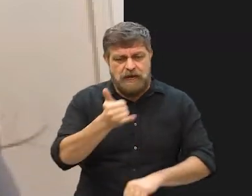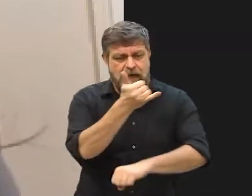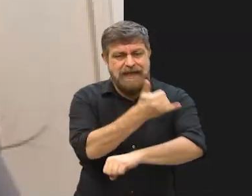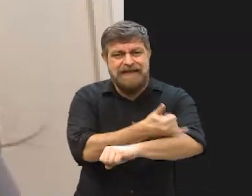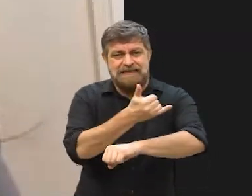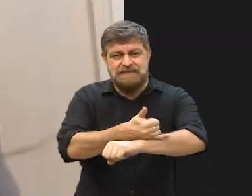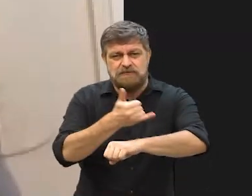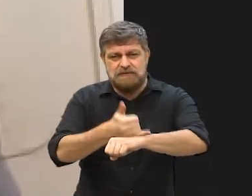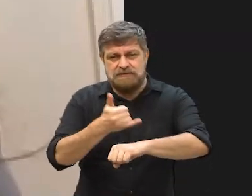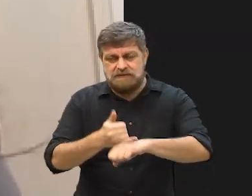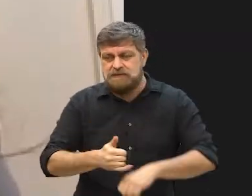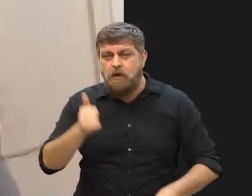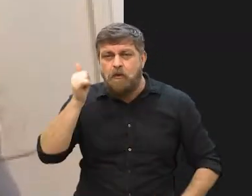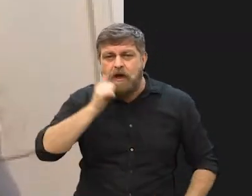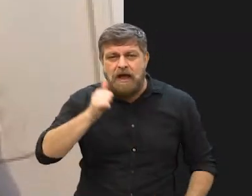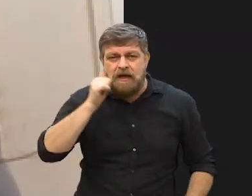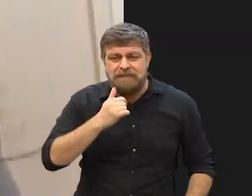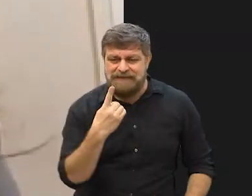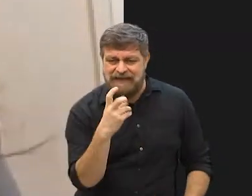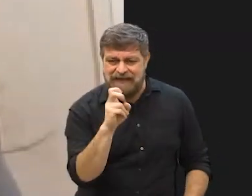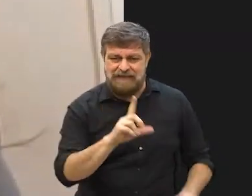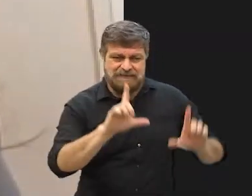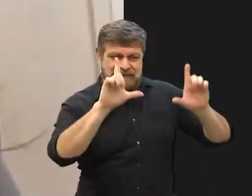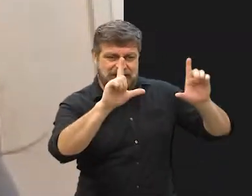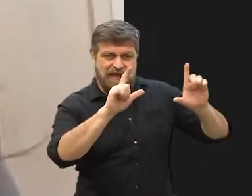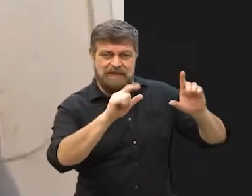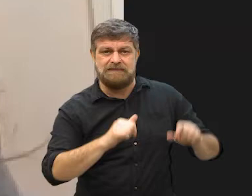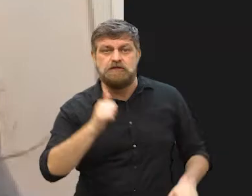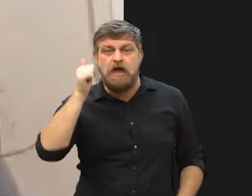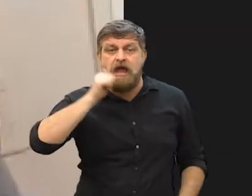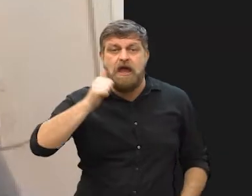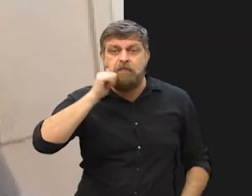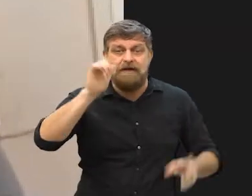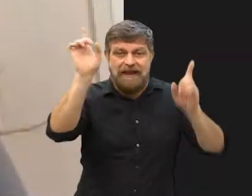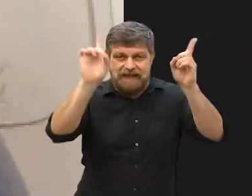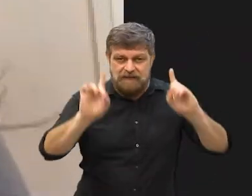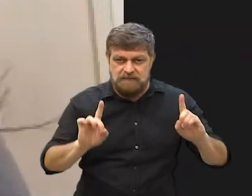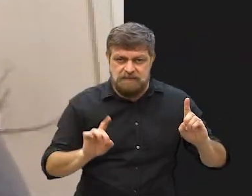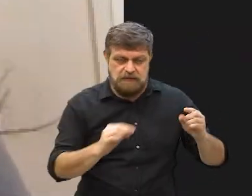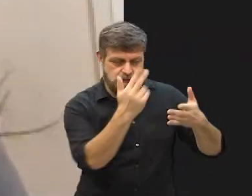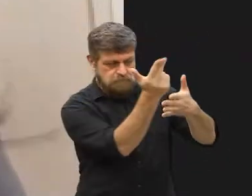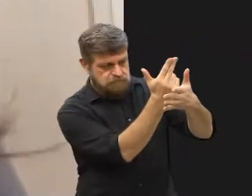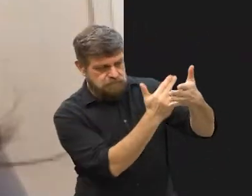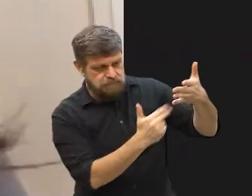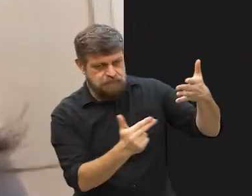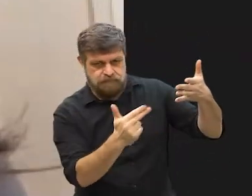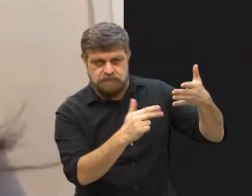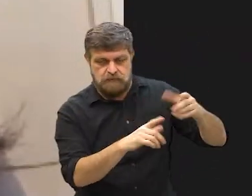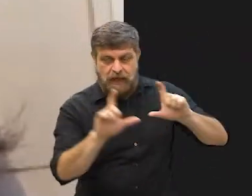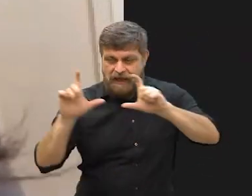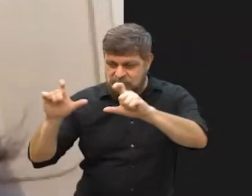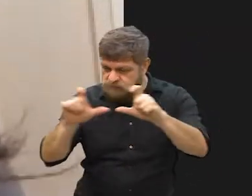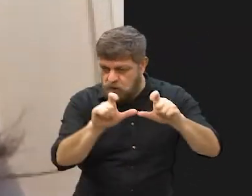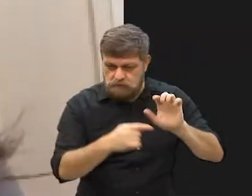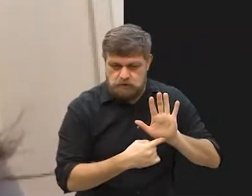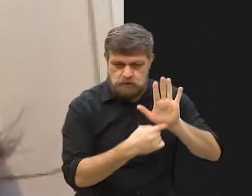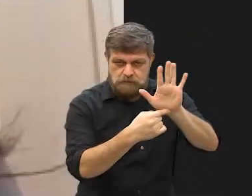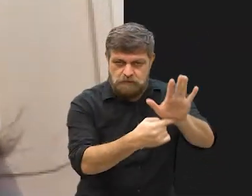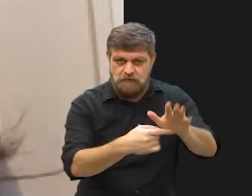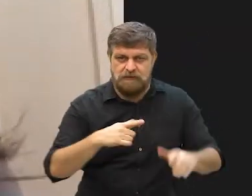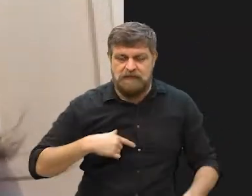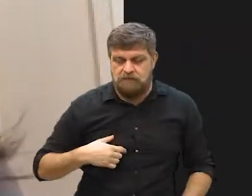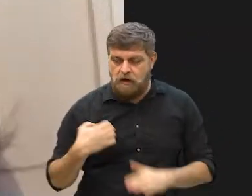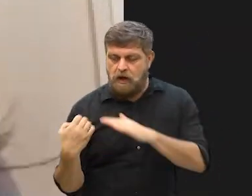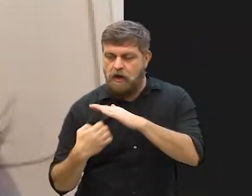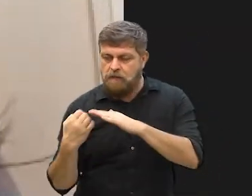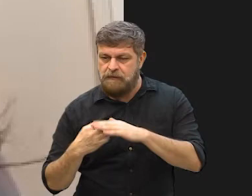exposição, né, com as meninas, 15 telas de mulheres com deficiência, e essa exposição a gente recebeu um